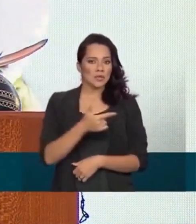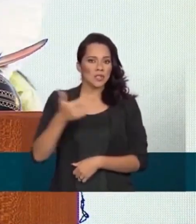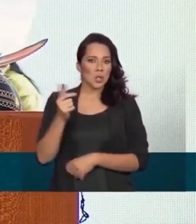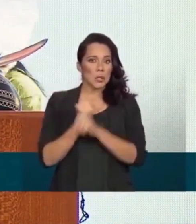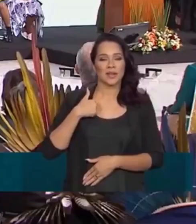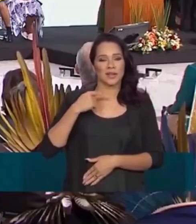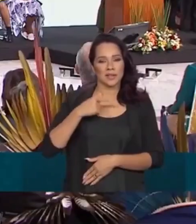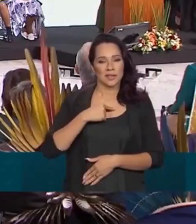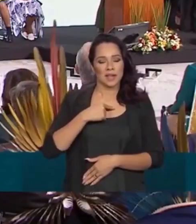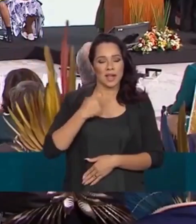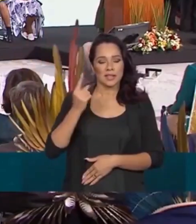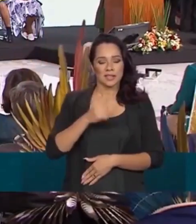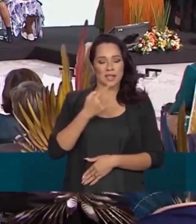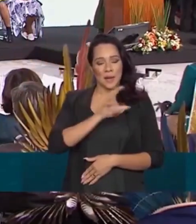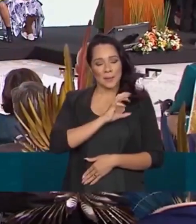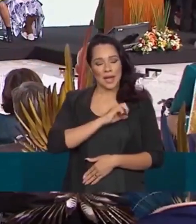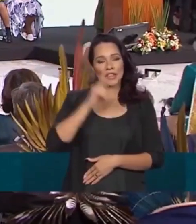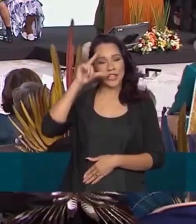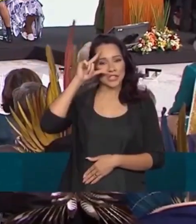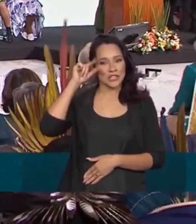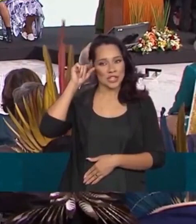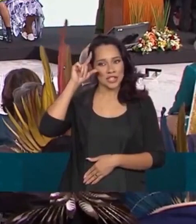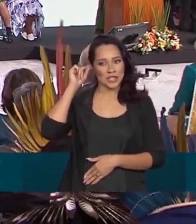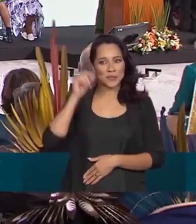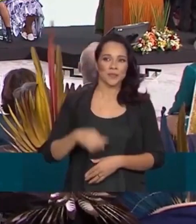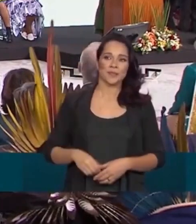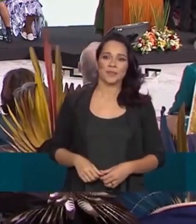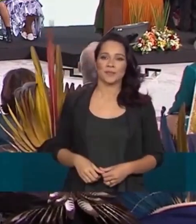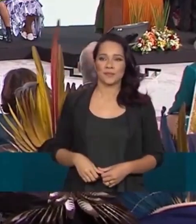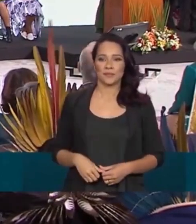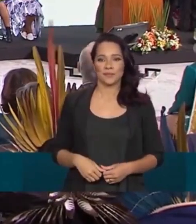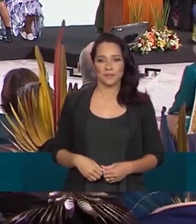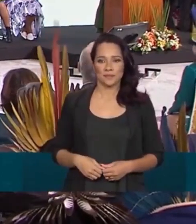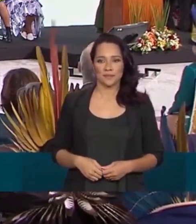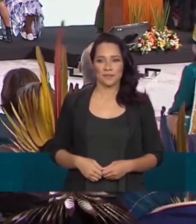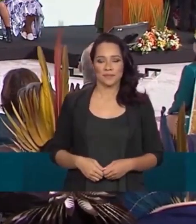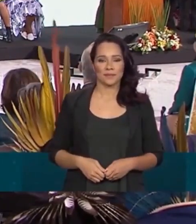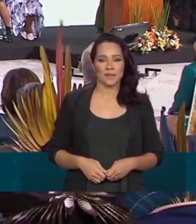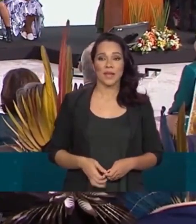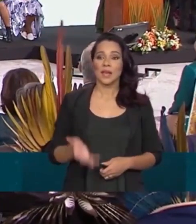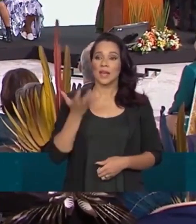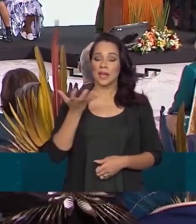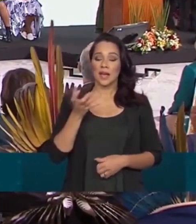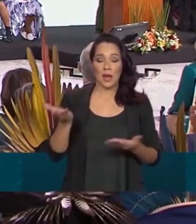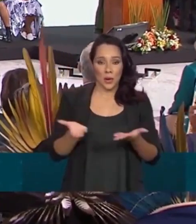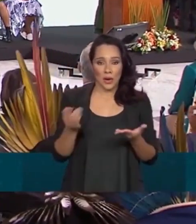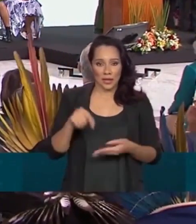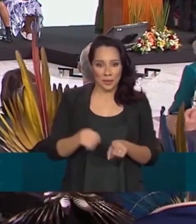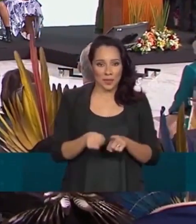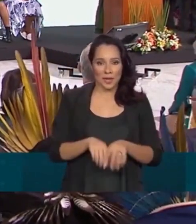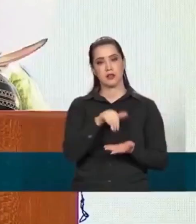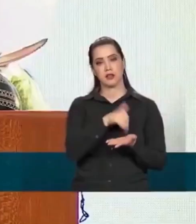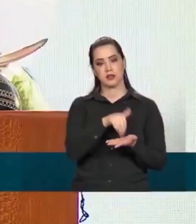boulos do PSOL durante o pronunciamento de posse a ministra divulgou alguns dos nomes que passam